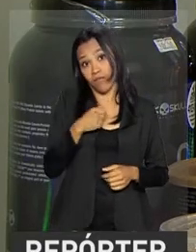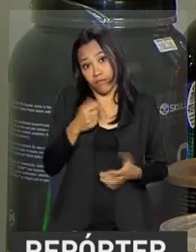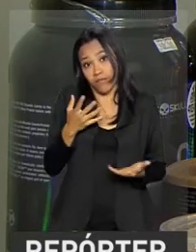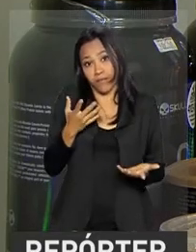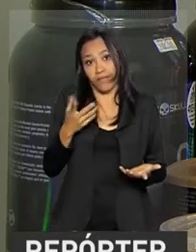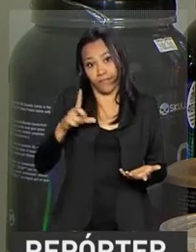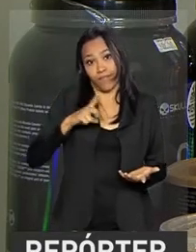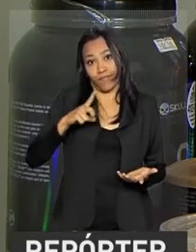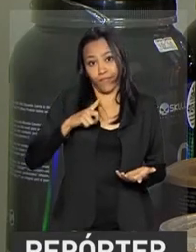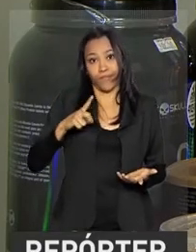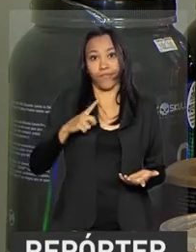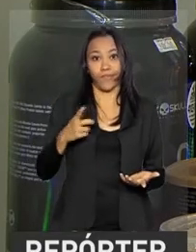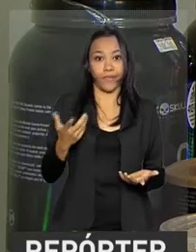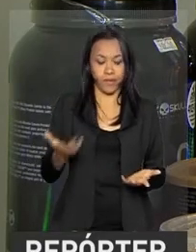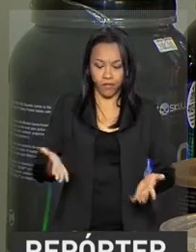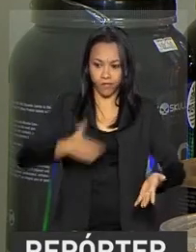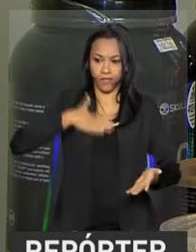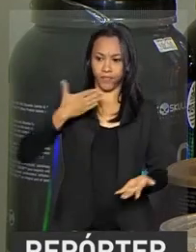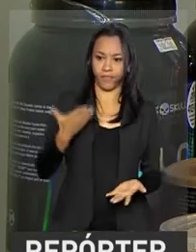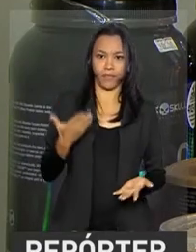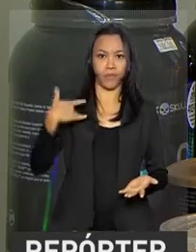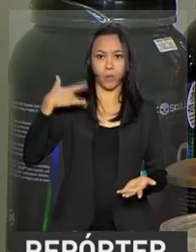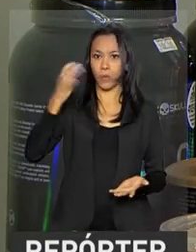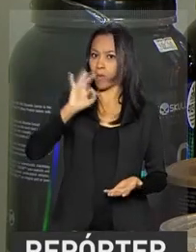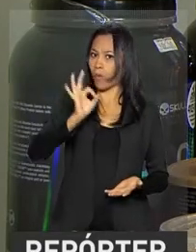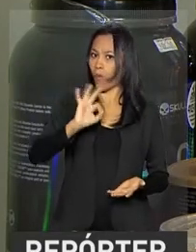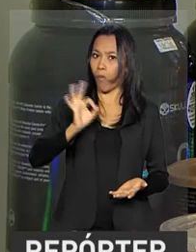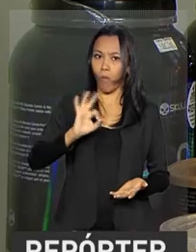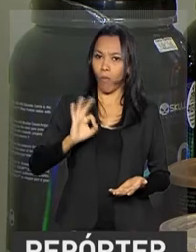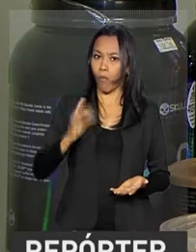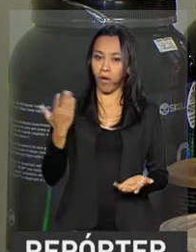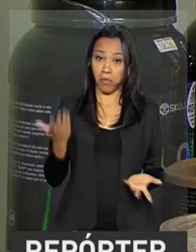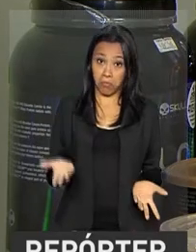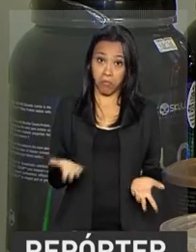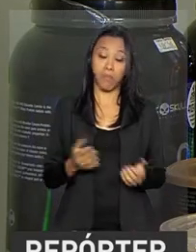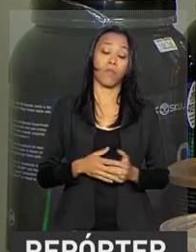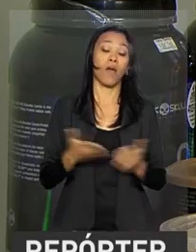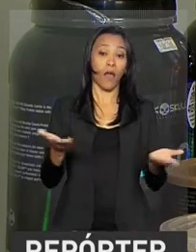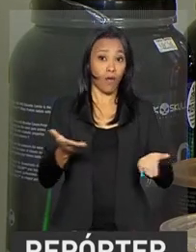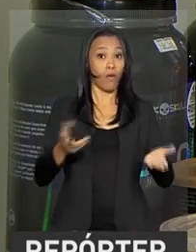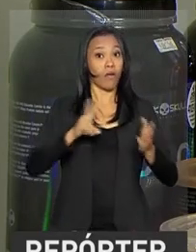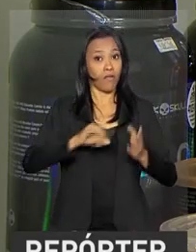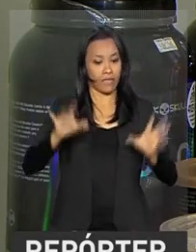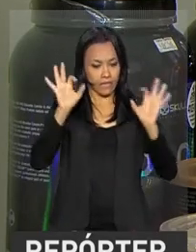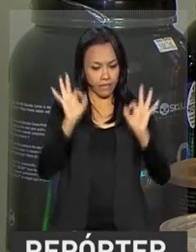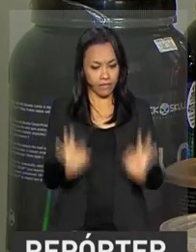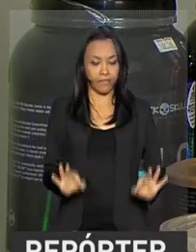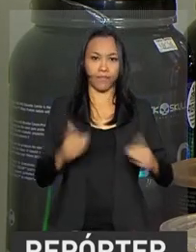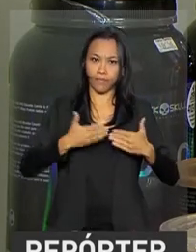assim, realmente para mim é uma surpresa não ser regulamentado. Então acho que agora vai começar